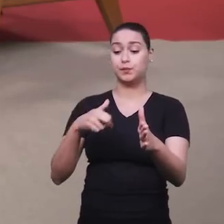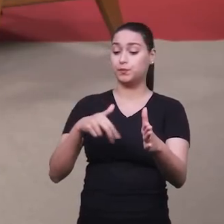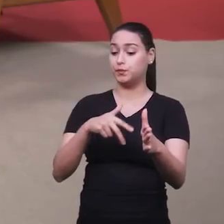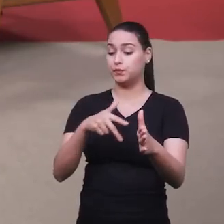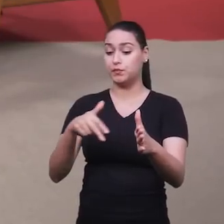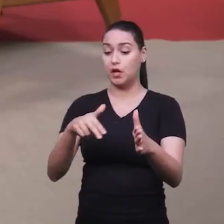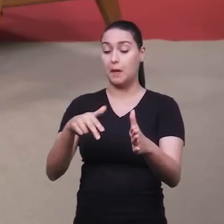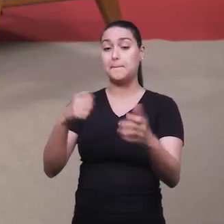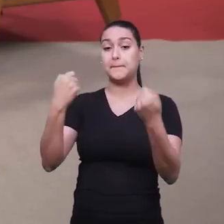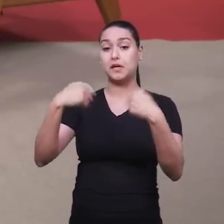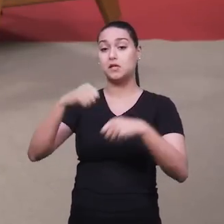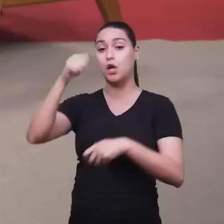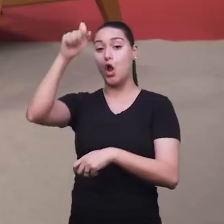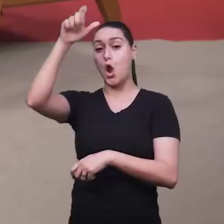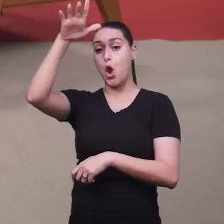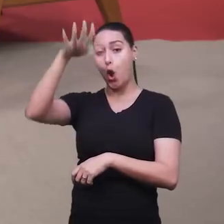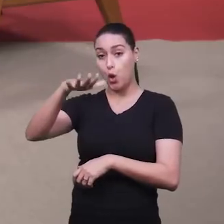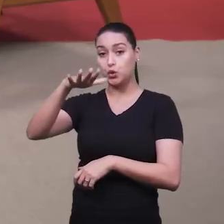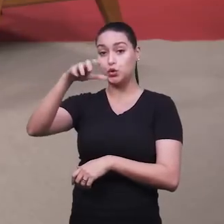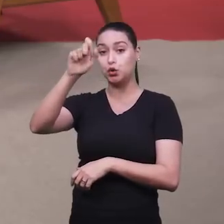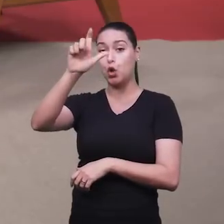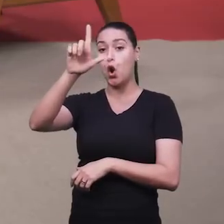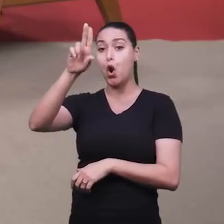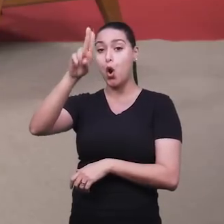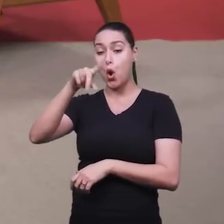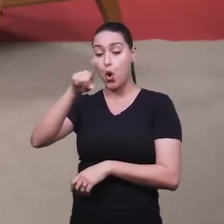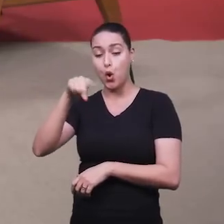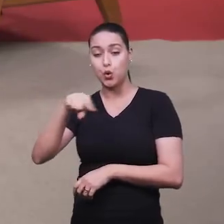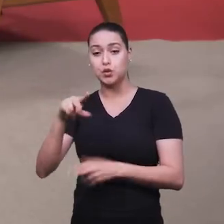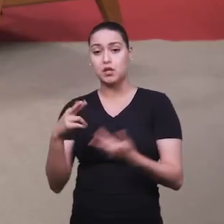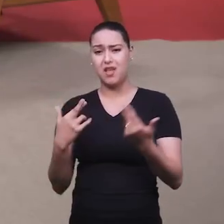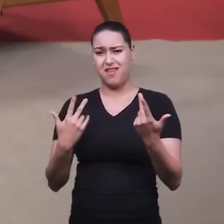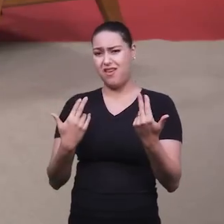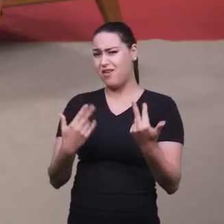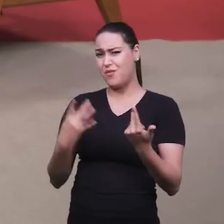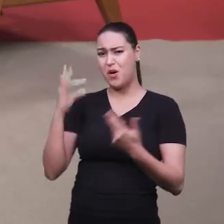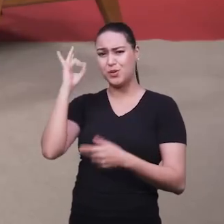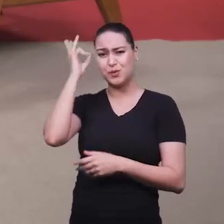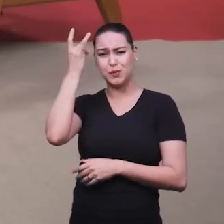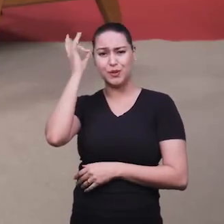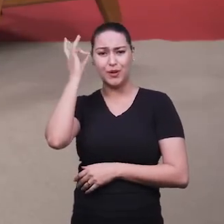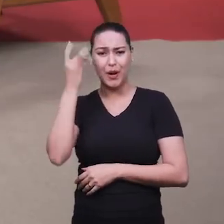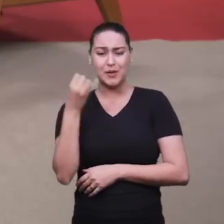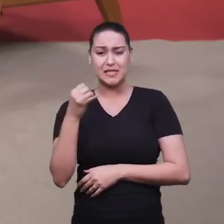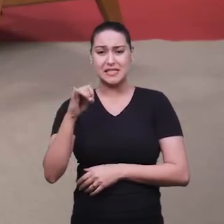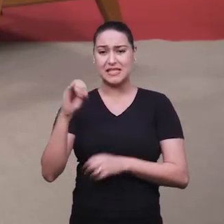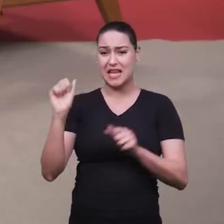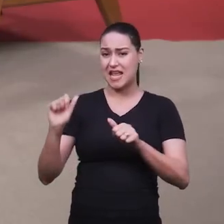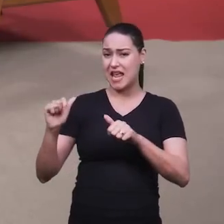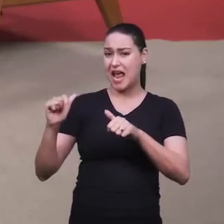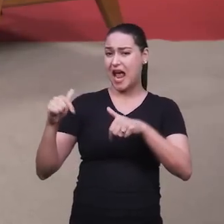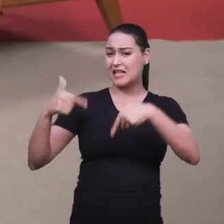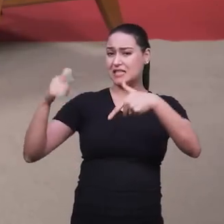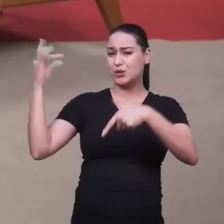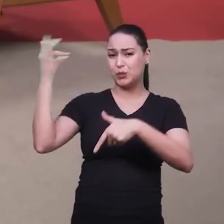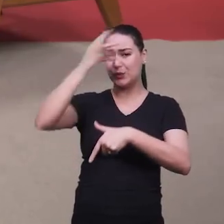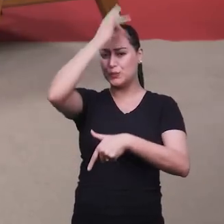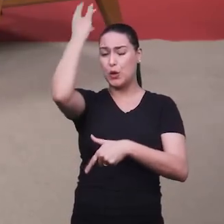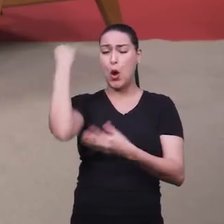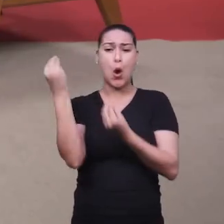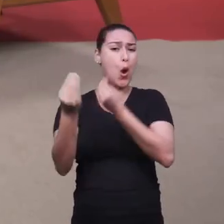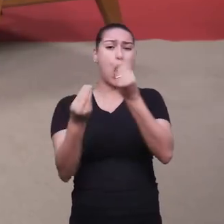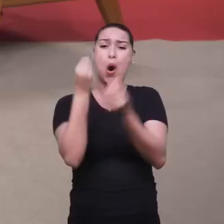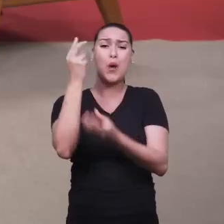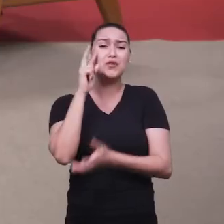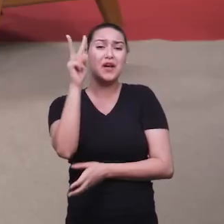passando, temos que ter luz. Assim é a nossa vida espiritual. Se não houver uma operação do Espírito Santo em nossas